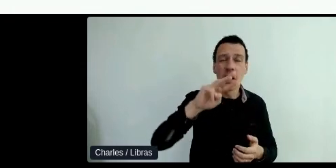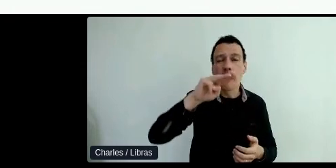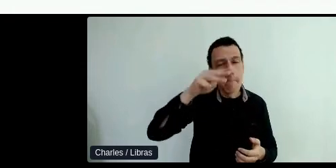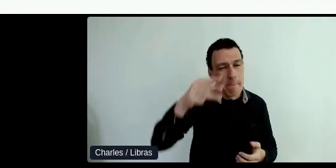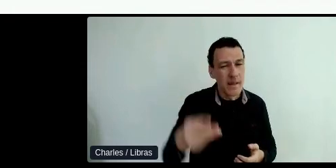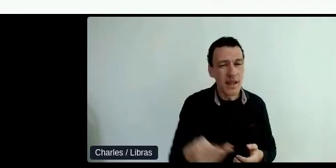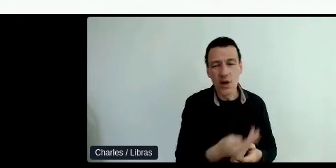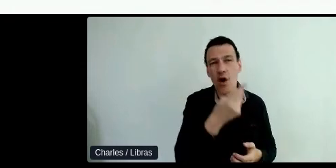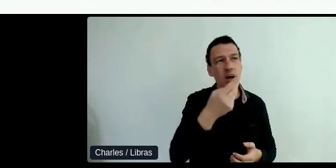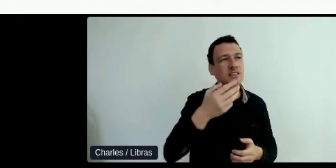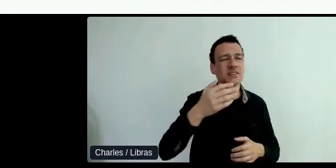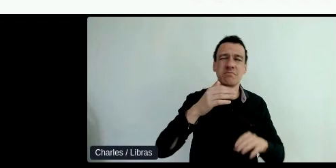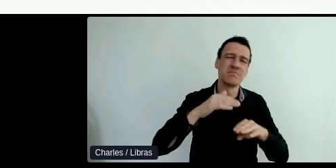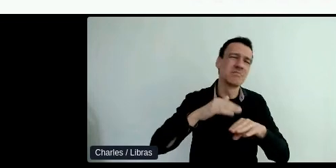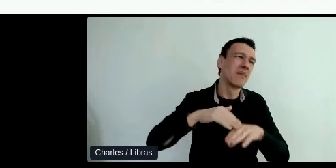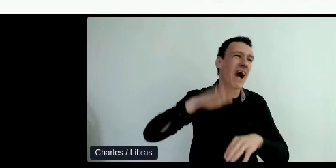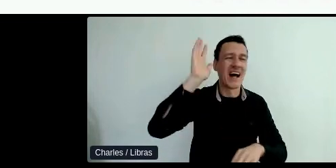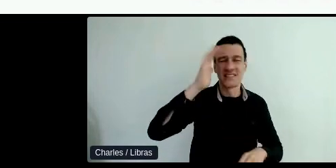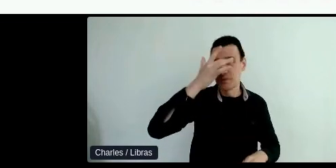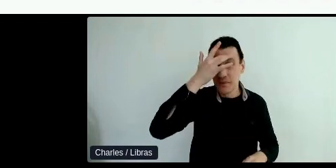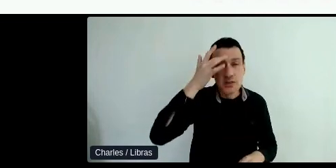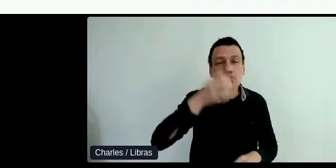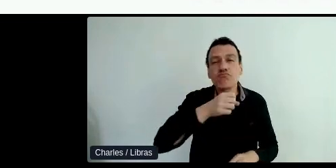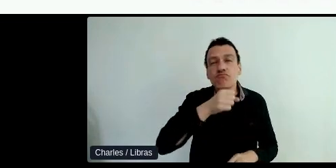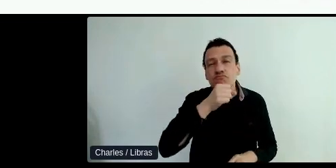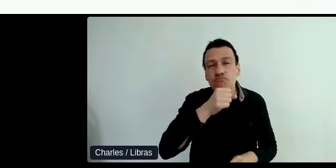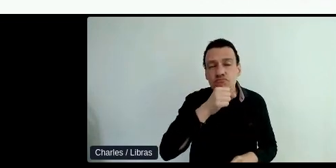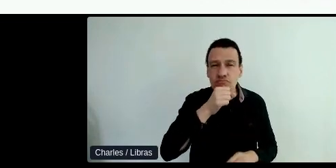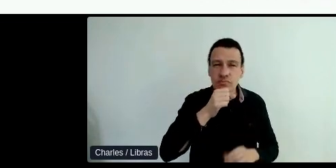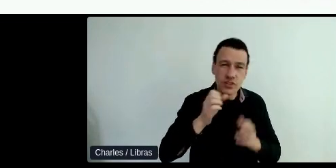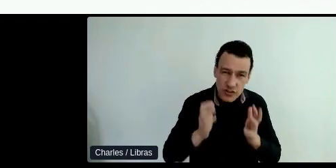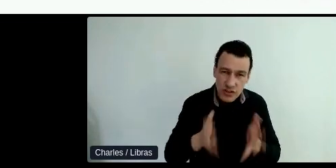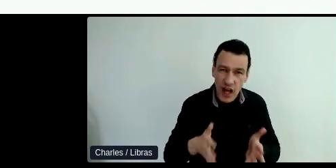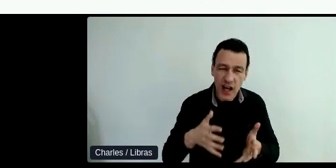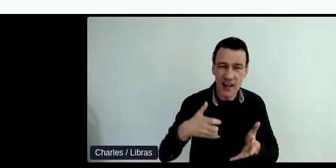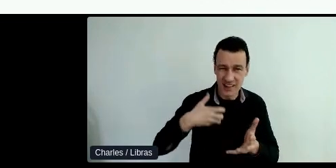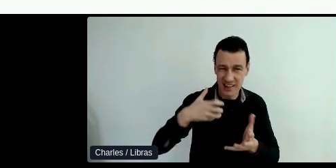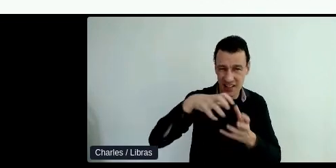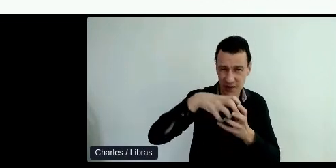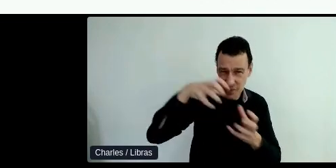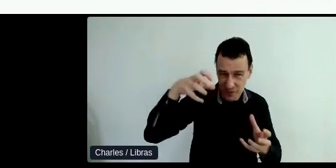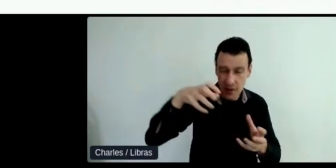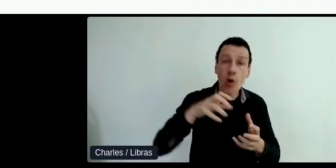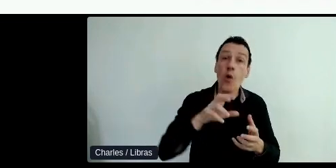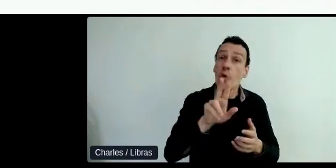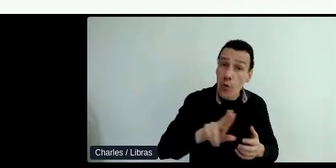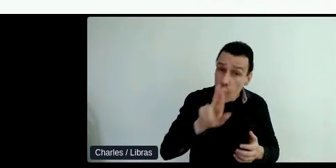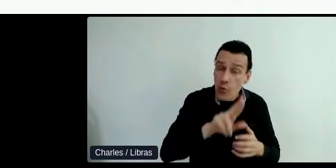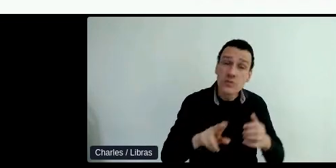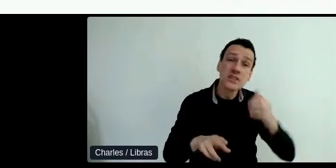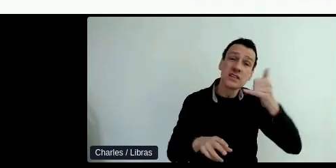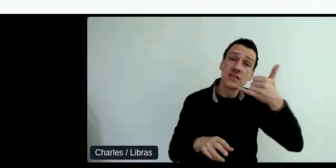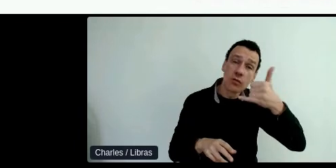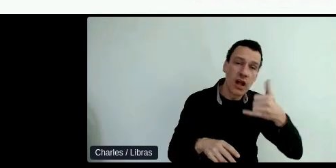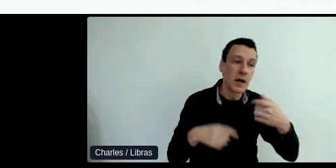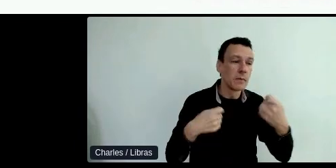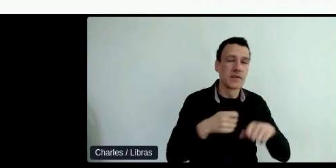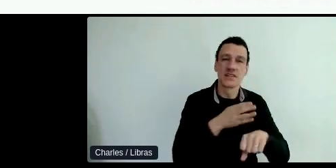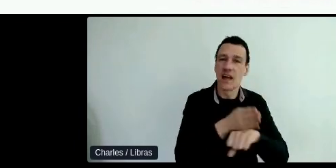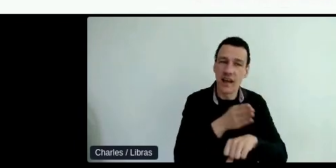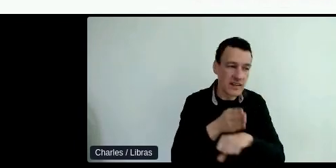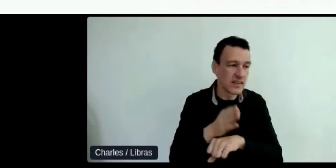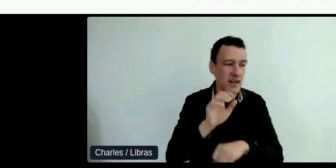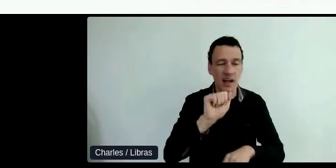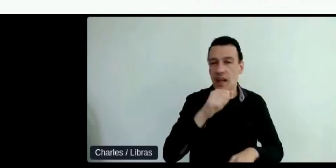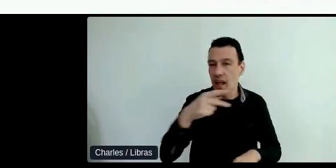com idade avançada aí, na terceira idade, que usa o celular, que precisa acessar um app, que pega um